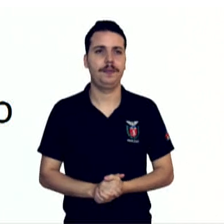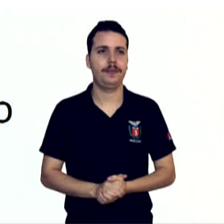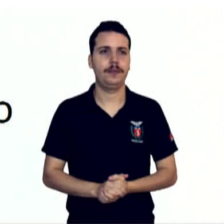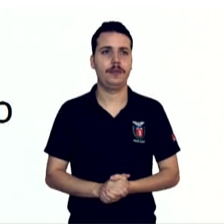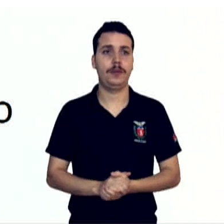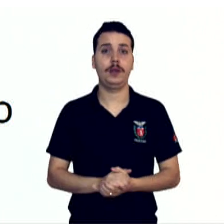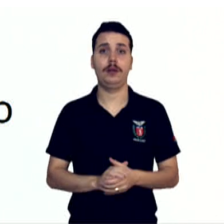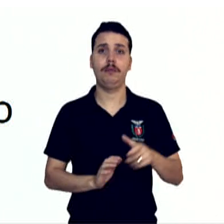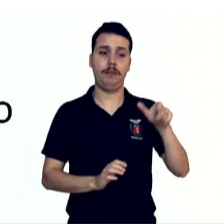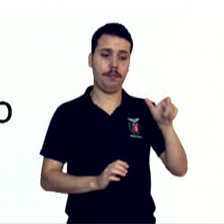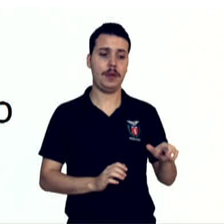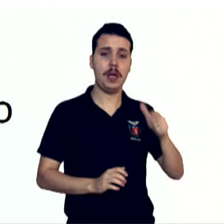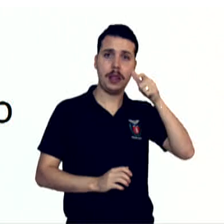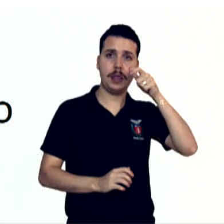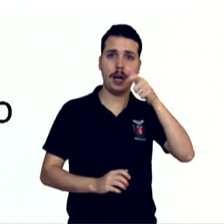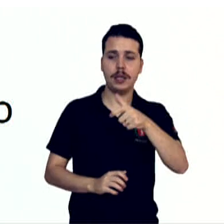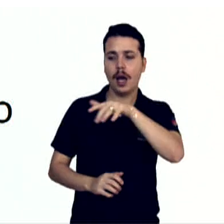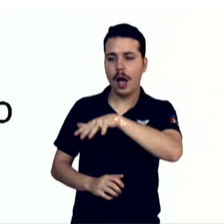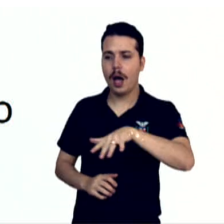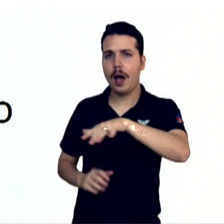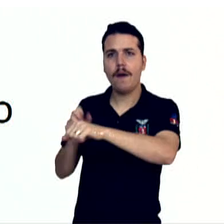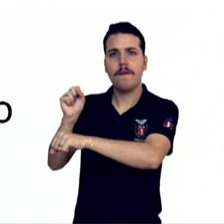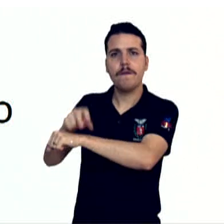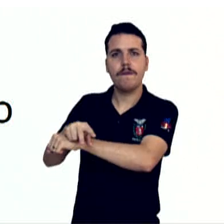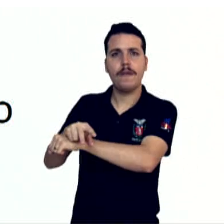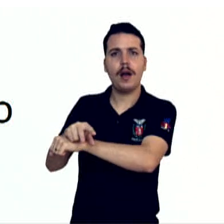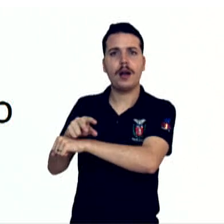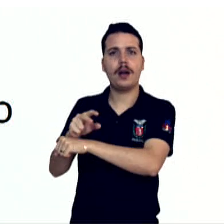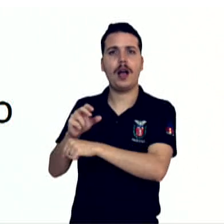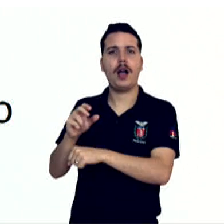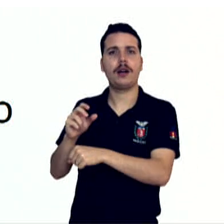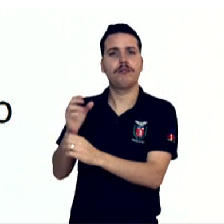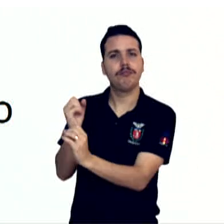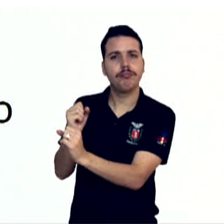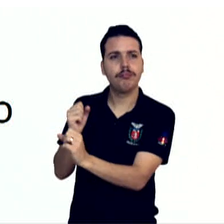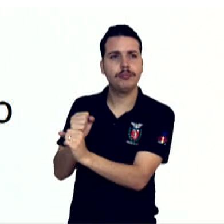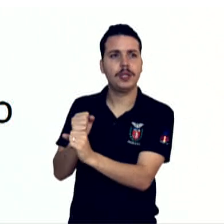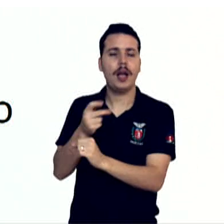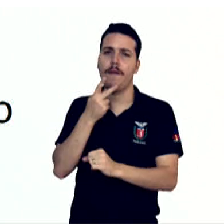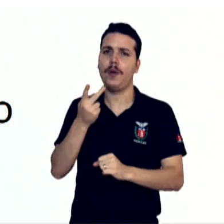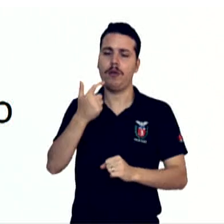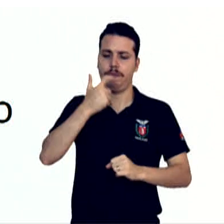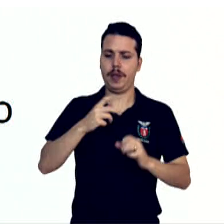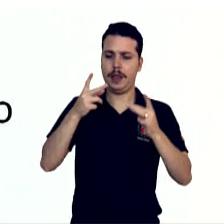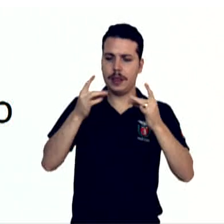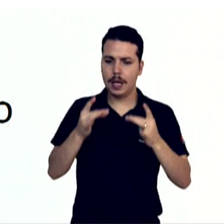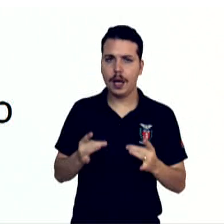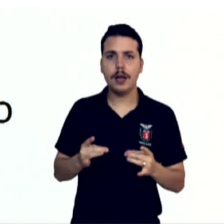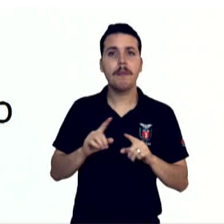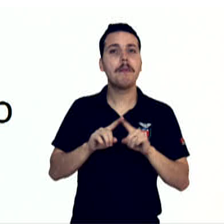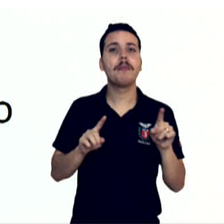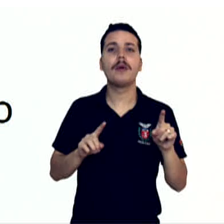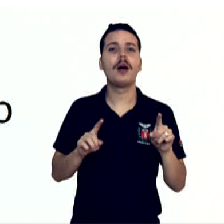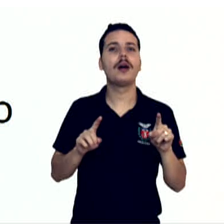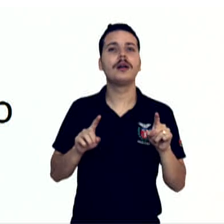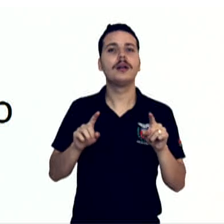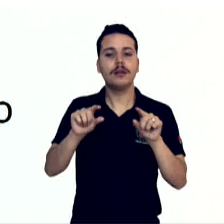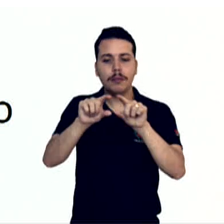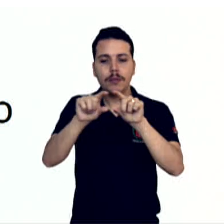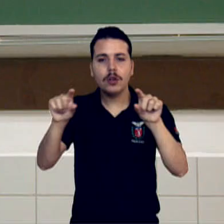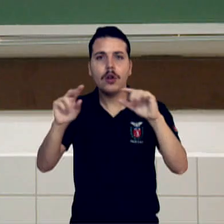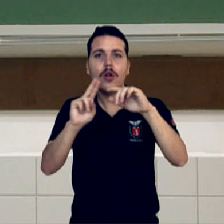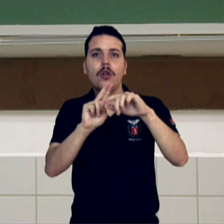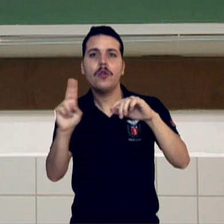no setor contábil, disse que era detalhista e escreveu o nome da empresa errado. Ora, se você